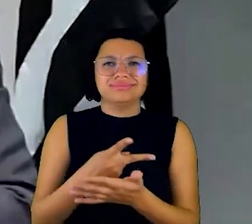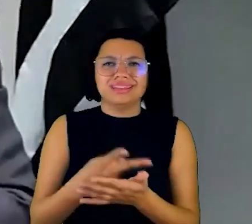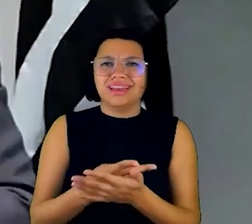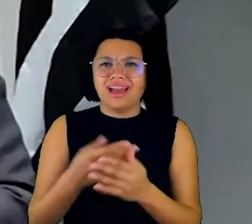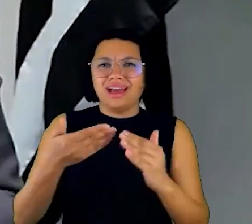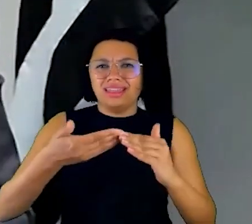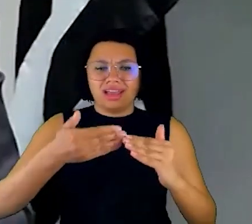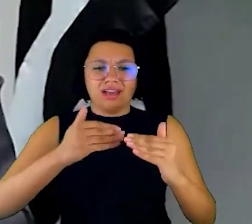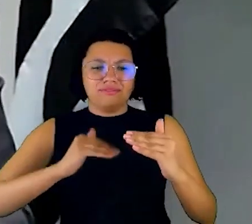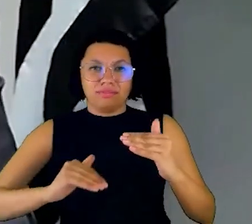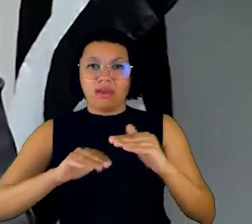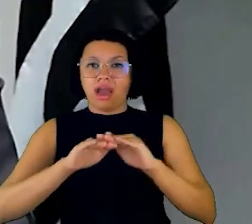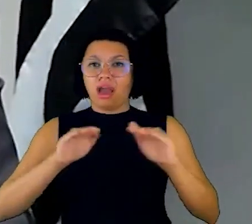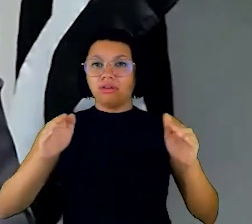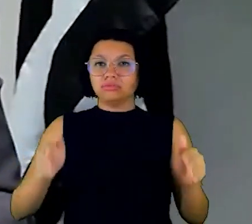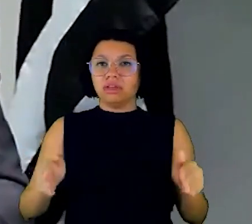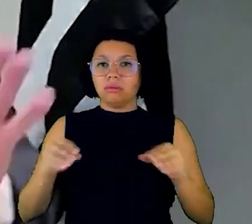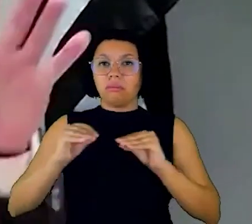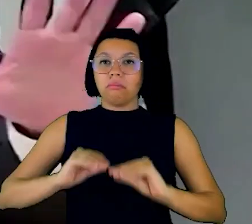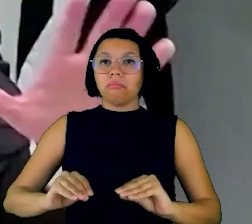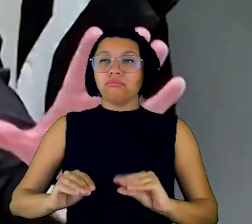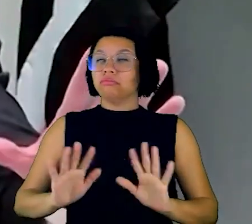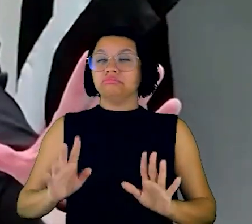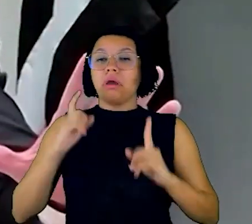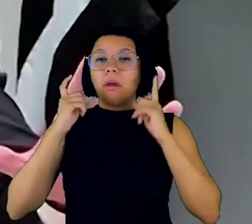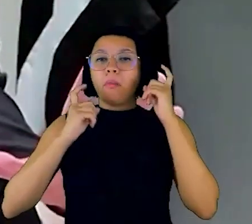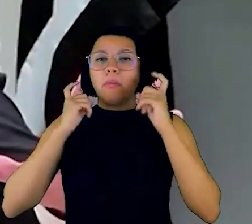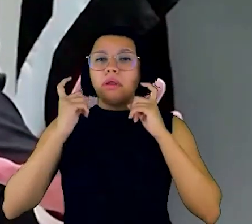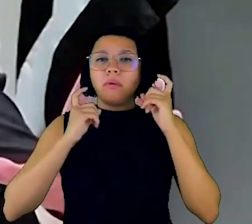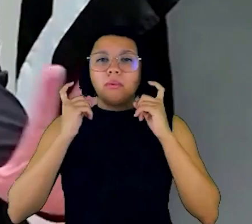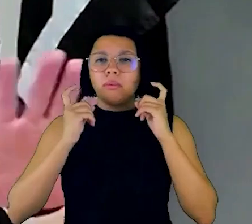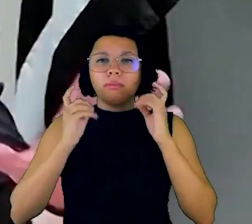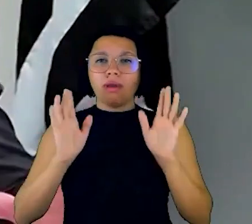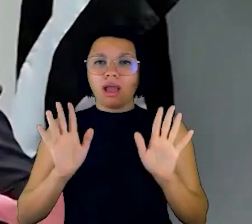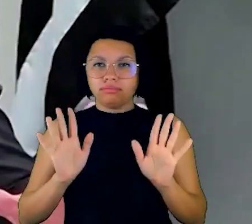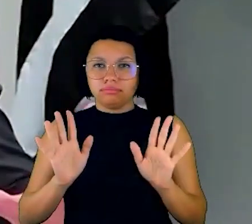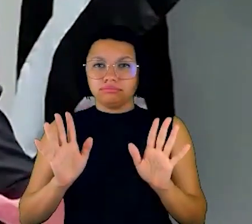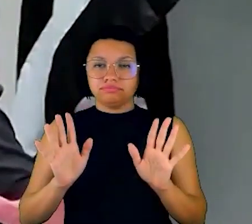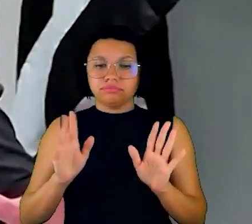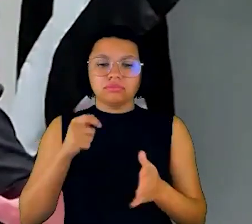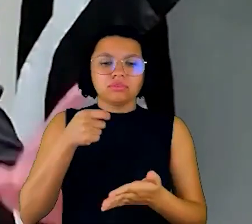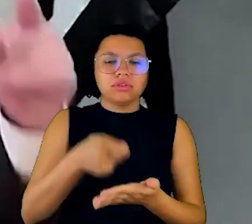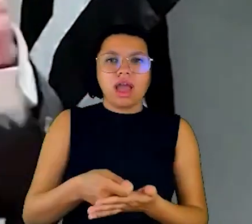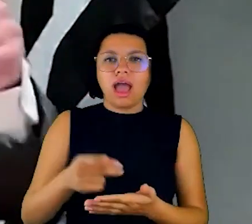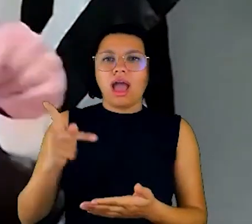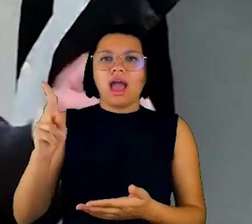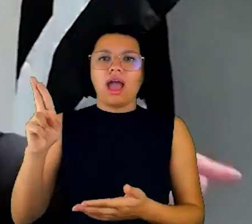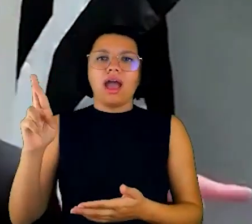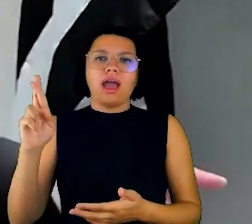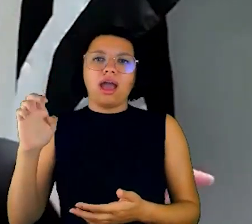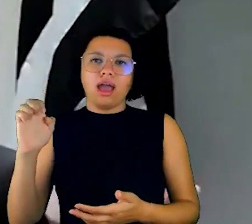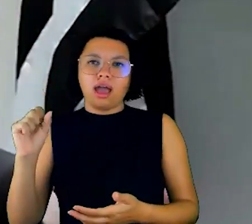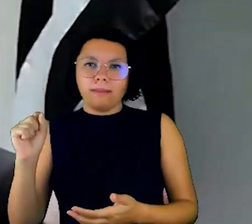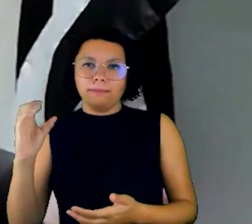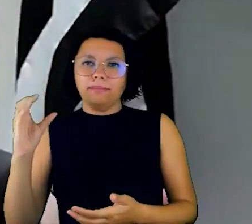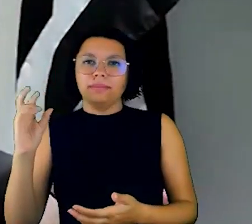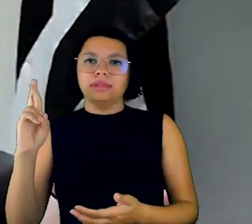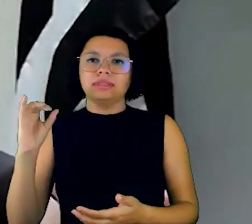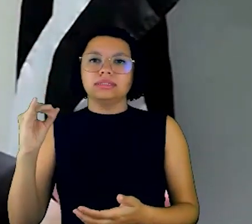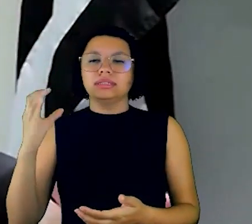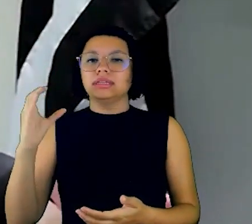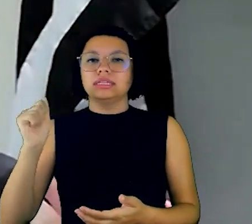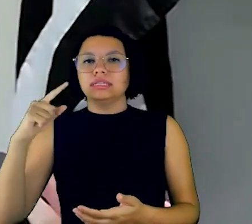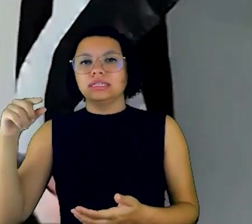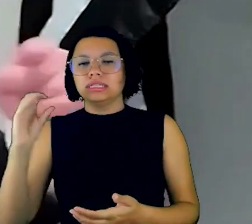do balcão e pronto, acabou. Nem se preocupar em decretar prescrição, se preocupava. E foi assim que nasceram as varas de